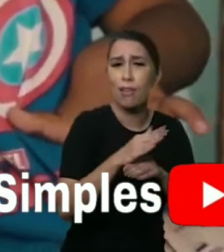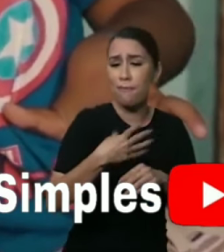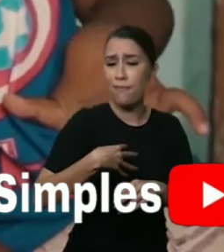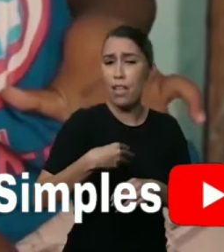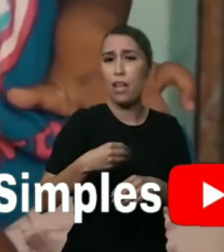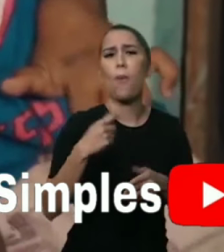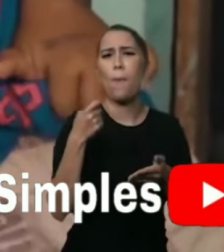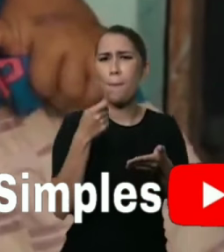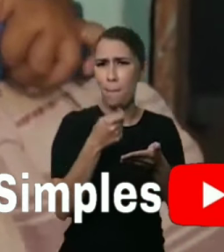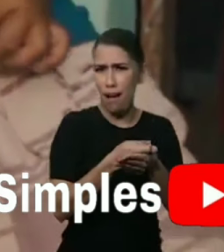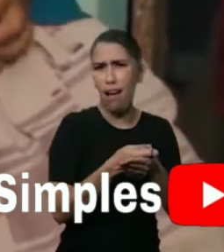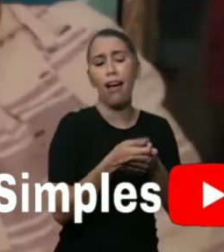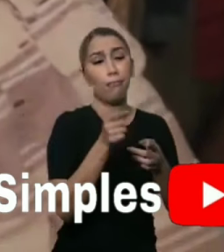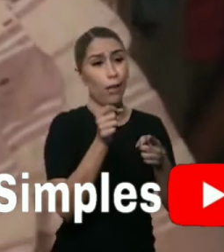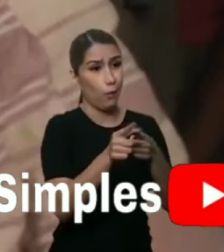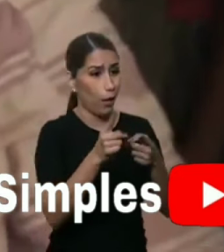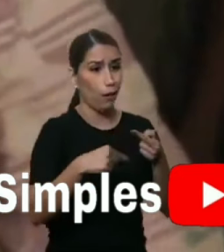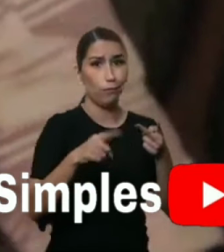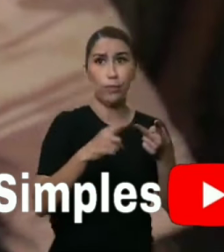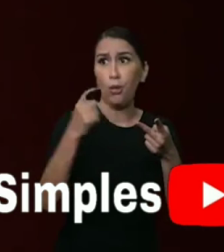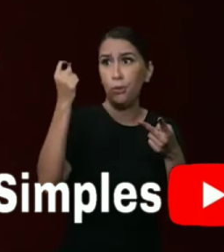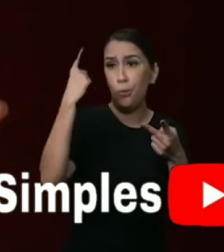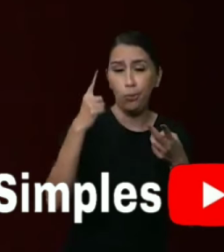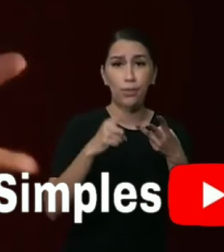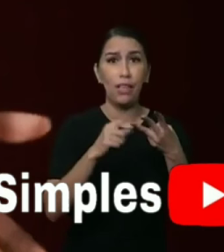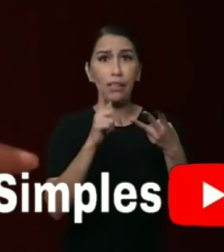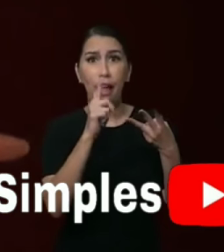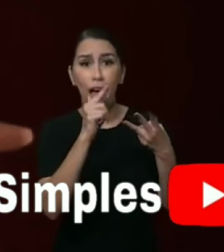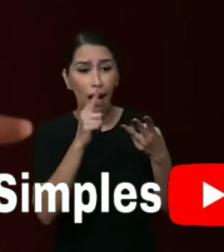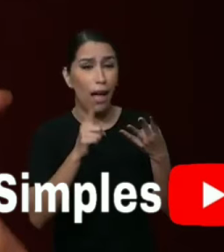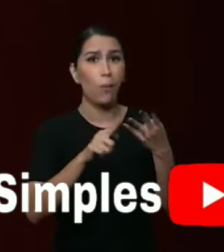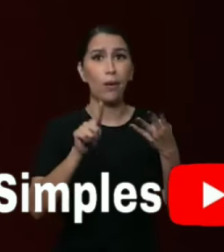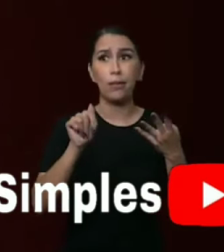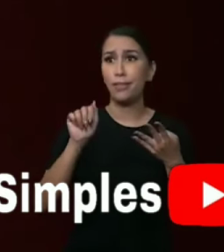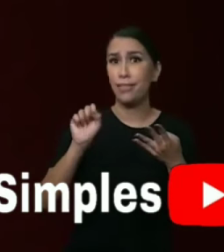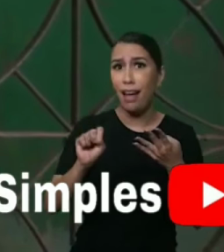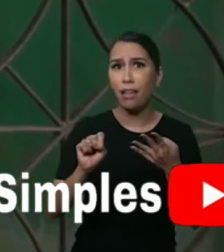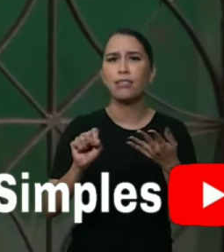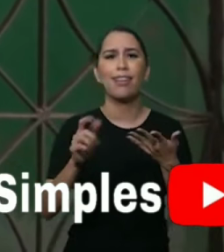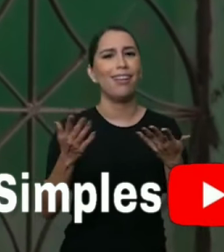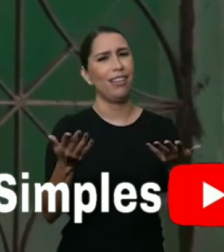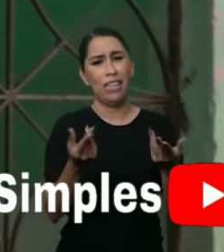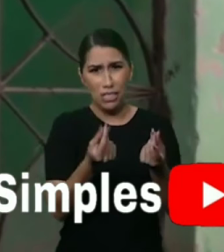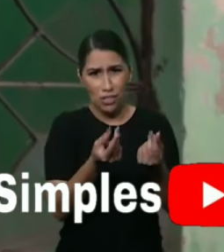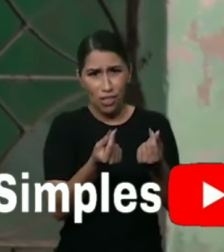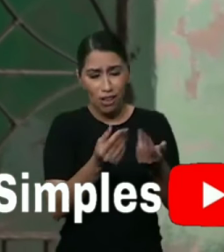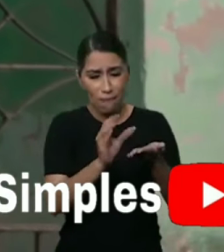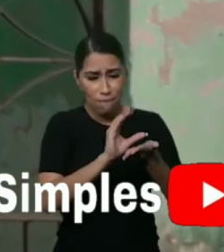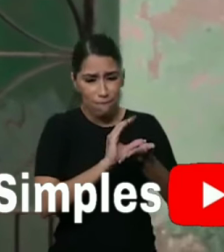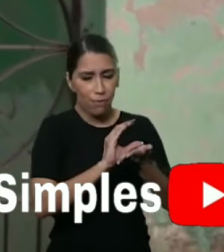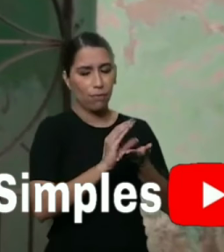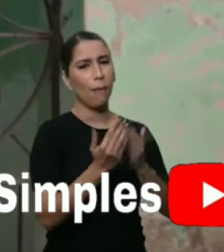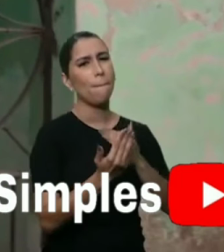por menino, pago aluguel, luz, água, gás, ajudou bastante.